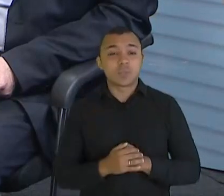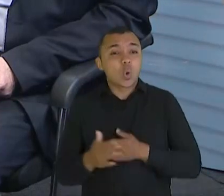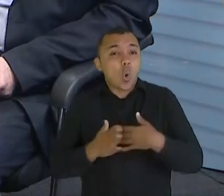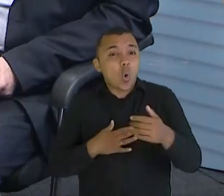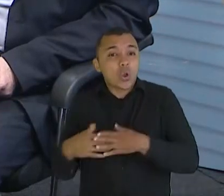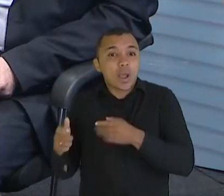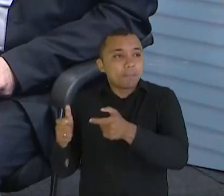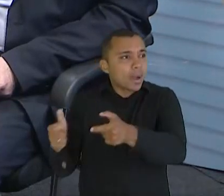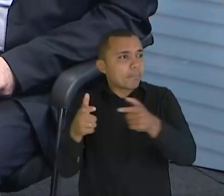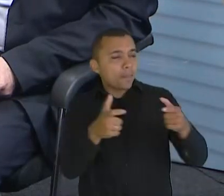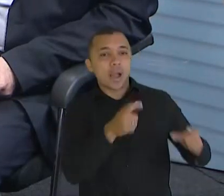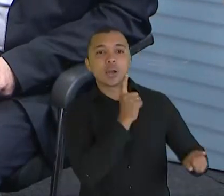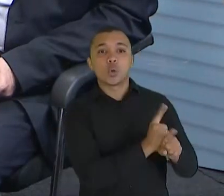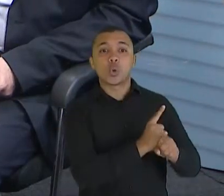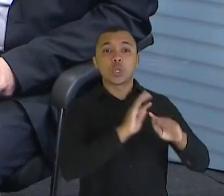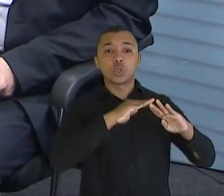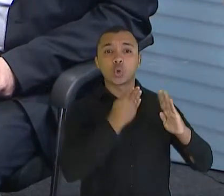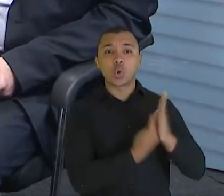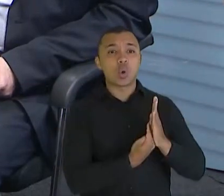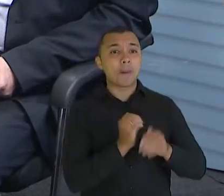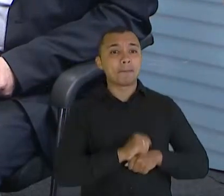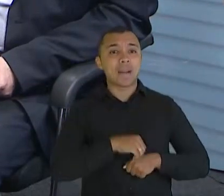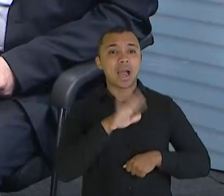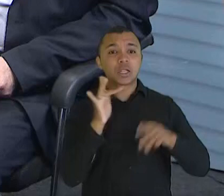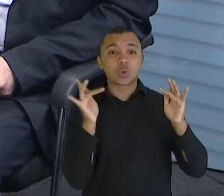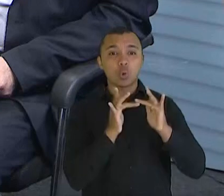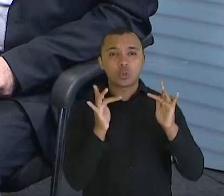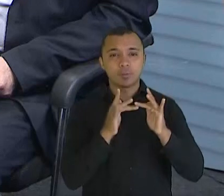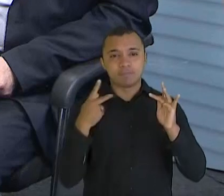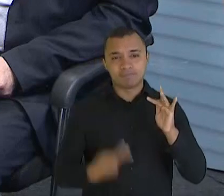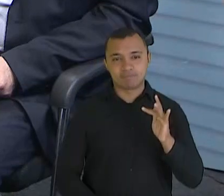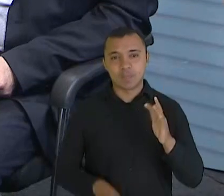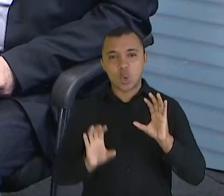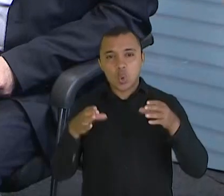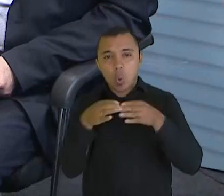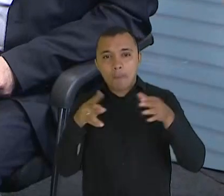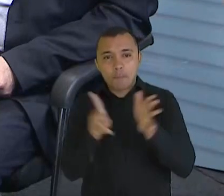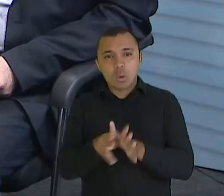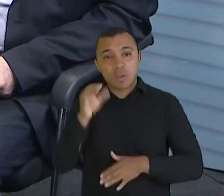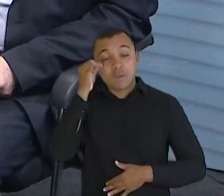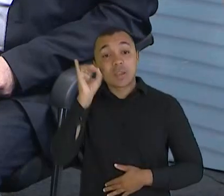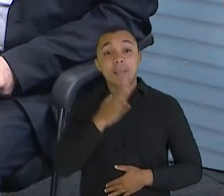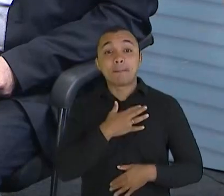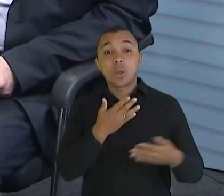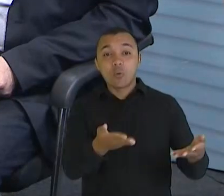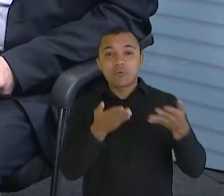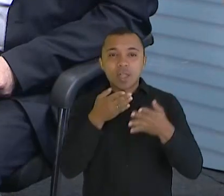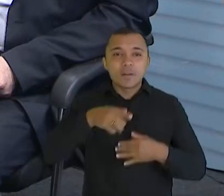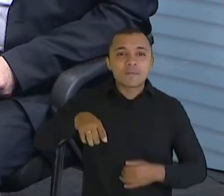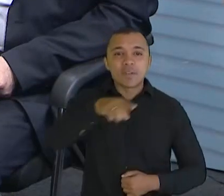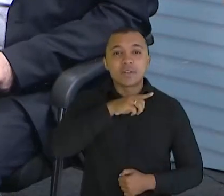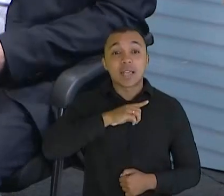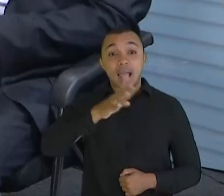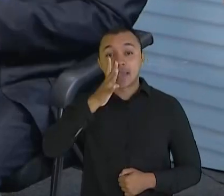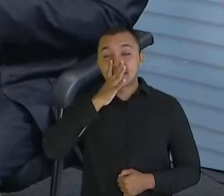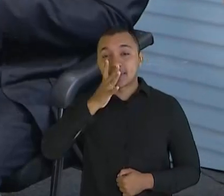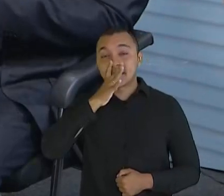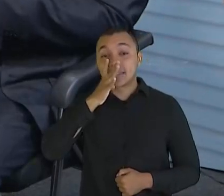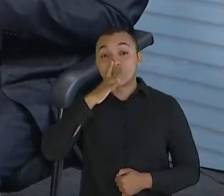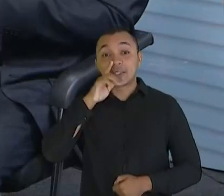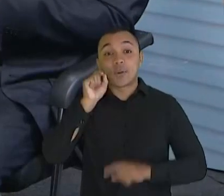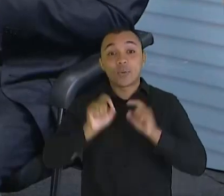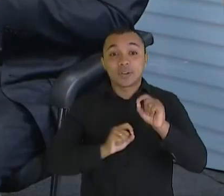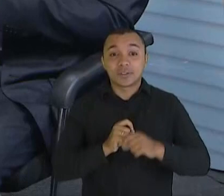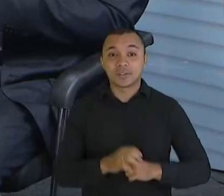escola. É o equipamento mais próximo. Nós aqui no Comitê de Prevenção, eu quero convidar o nosso telespectador, né, e ouvinte, eu sei que também estamos na